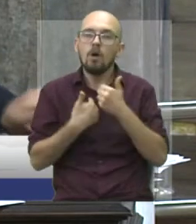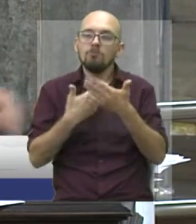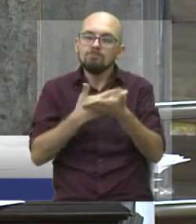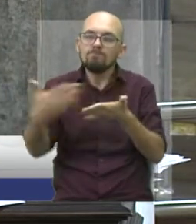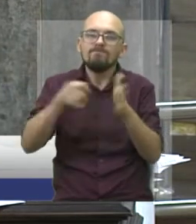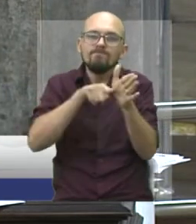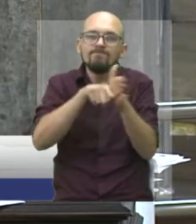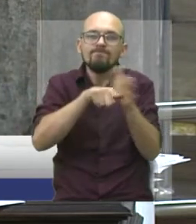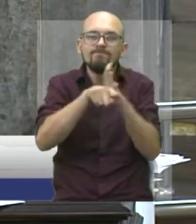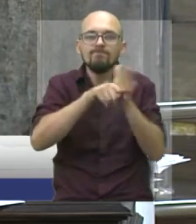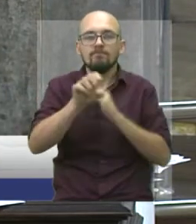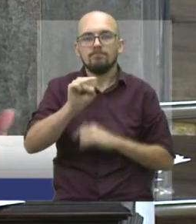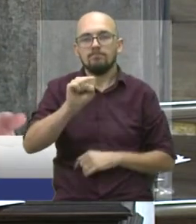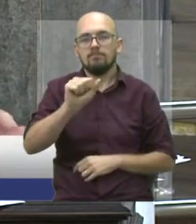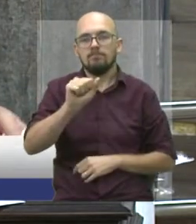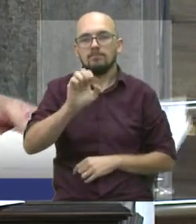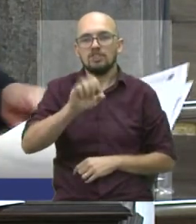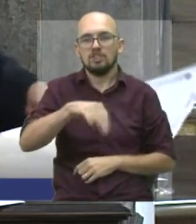agência reguladora.